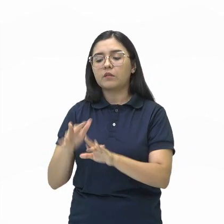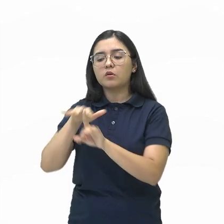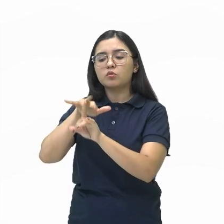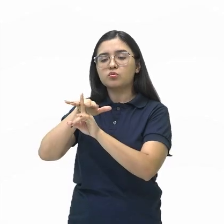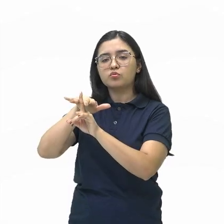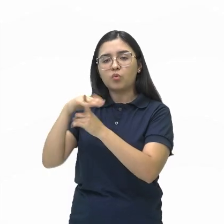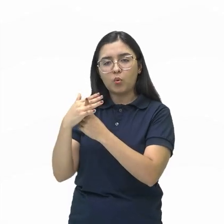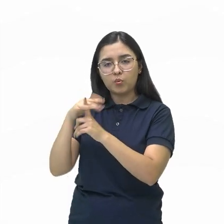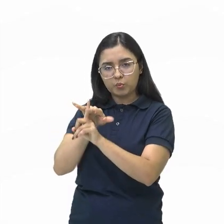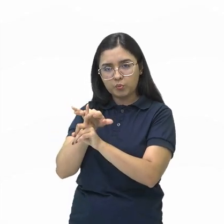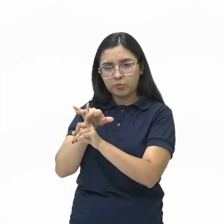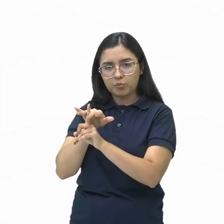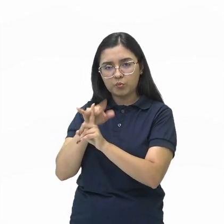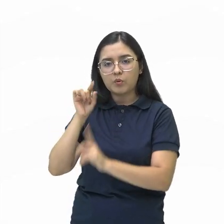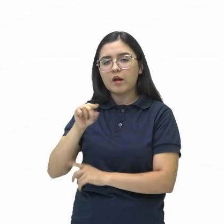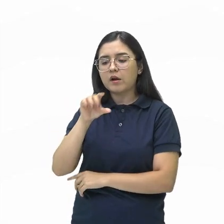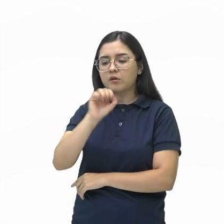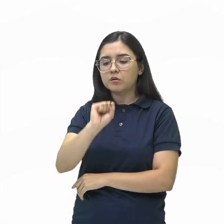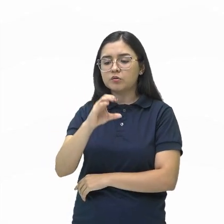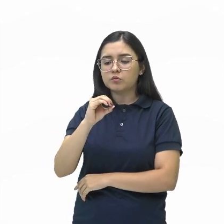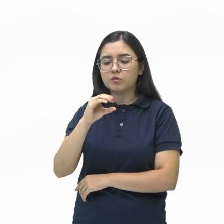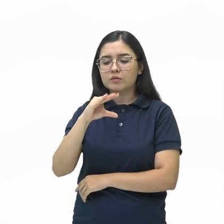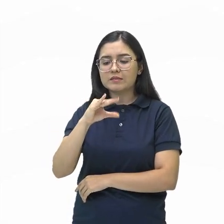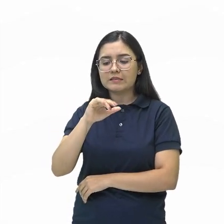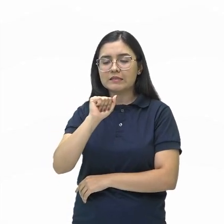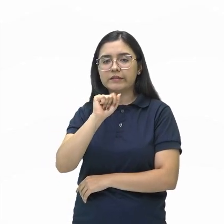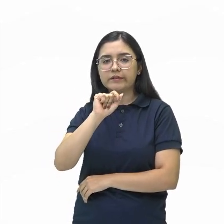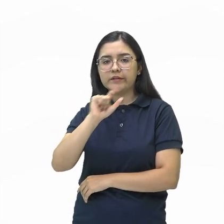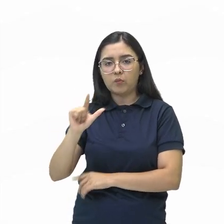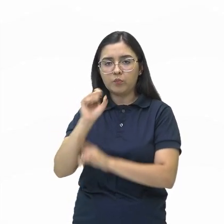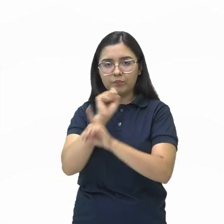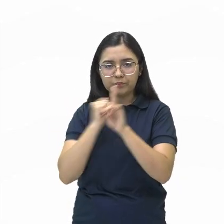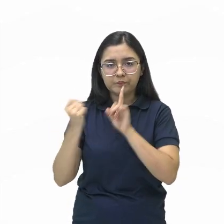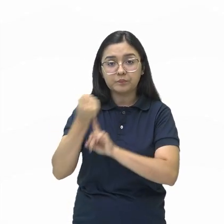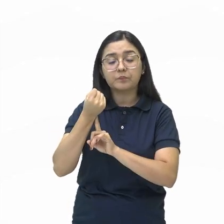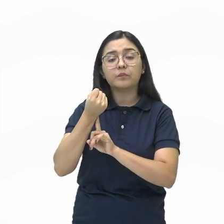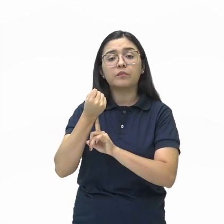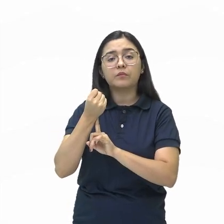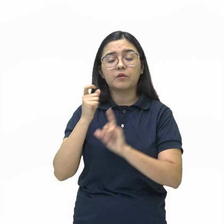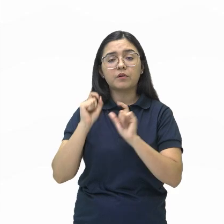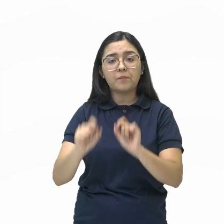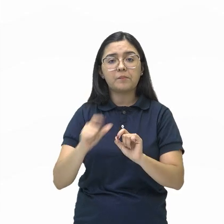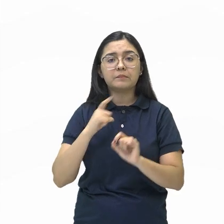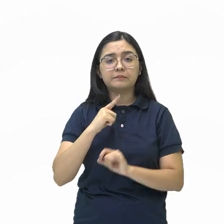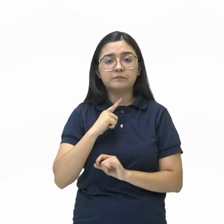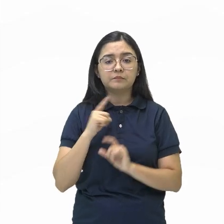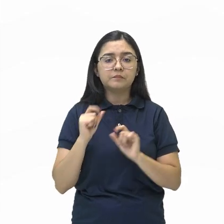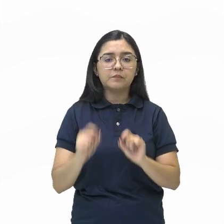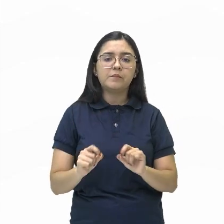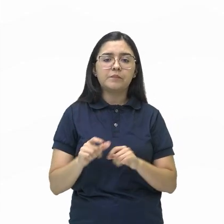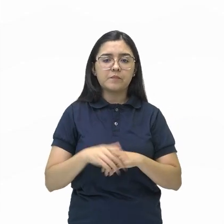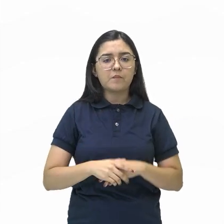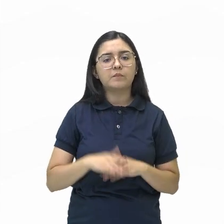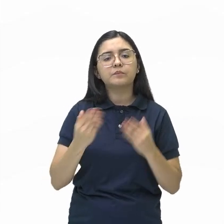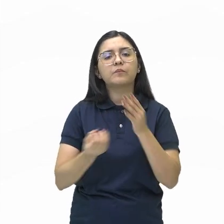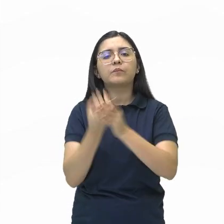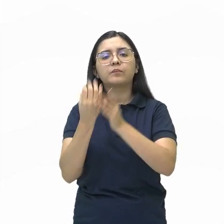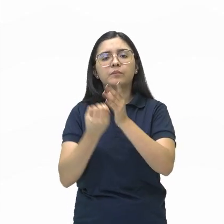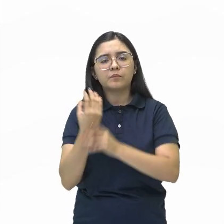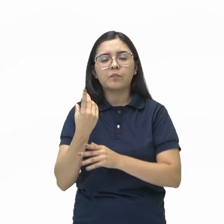então, do social, olhando para o social. Enquanto uma socialização da produção da